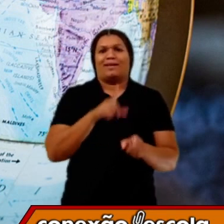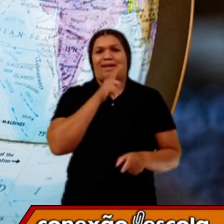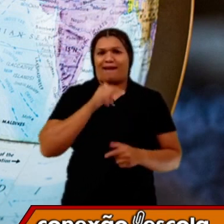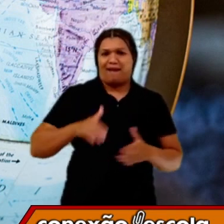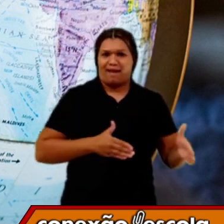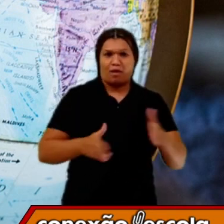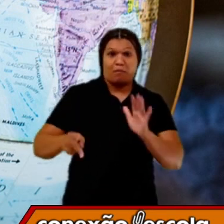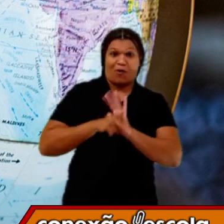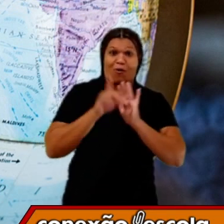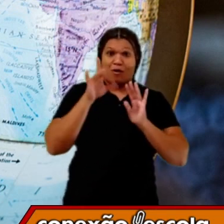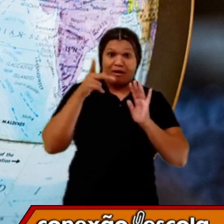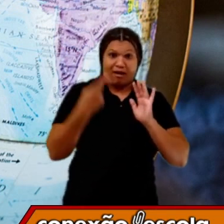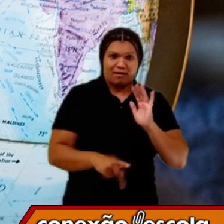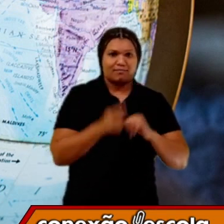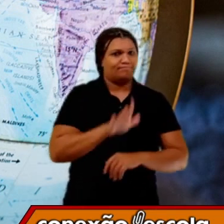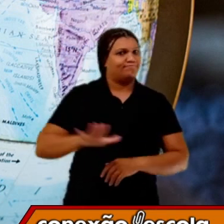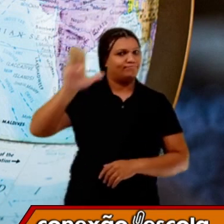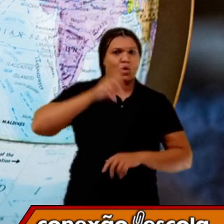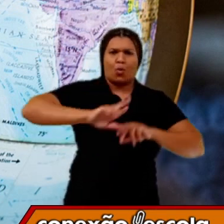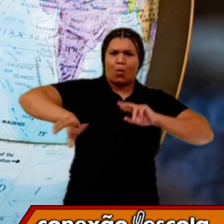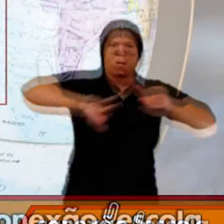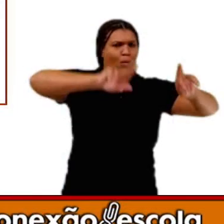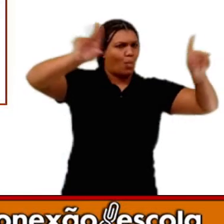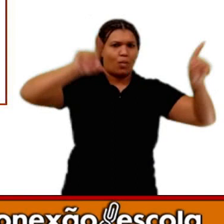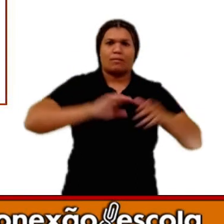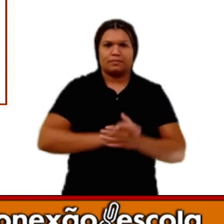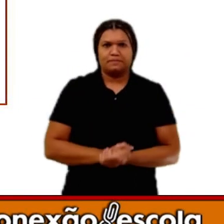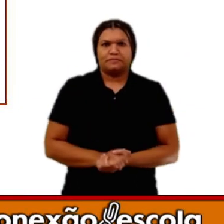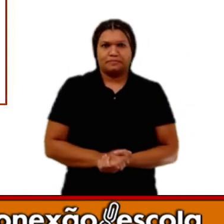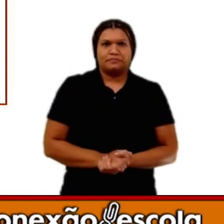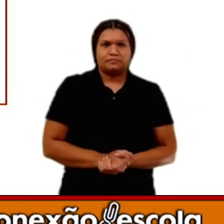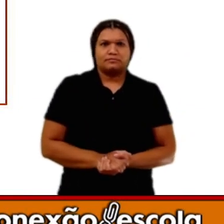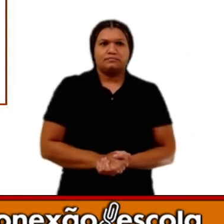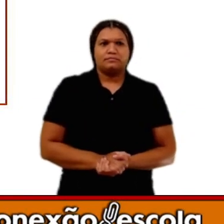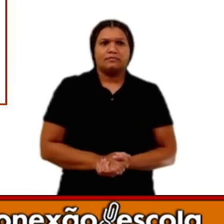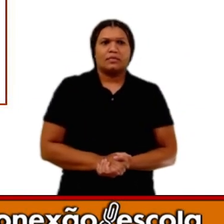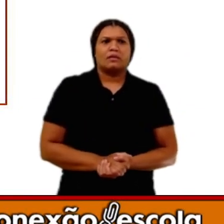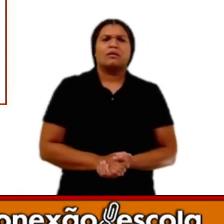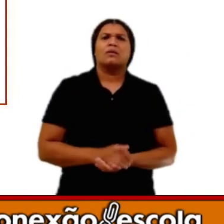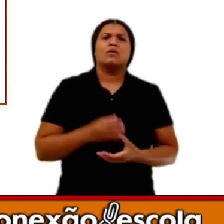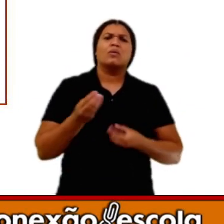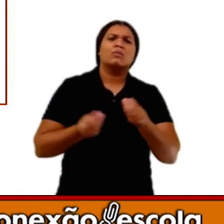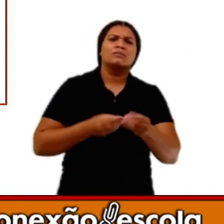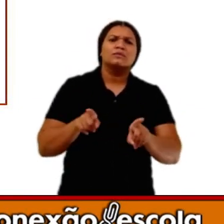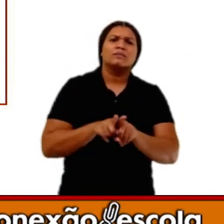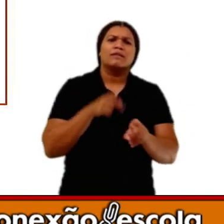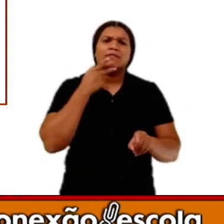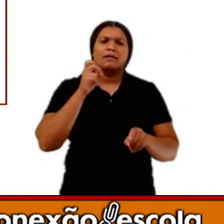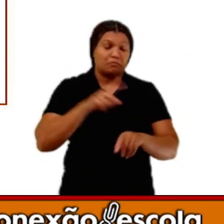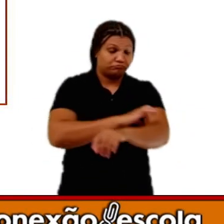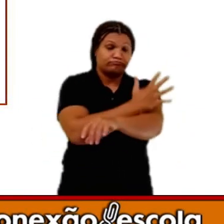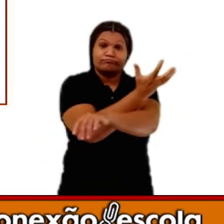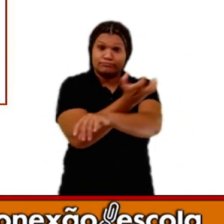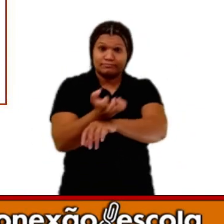só do nosso bioma, mas também de outros biomas. Meus amigos, encerrado o cerrado,